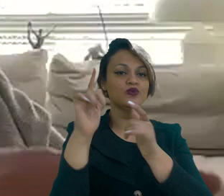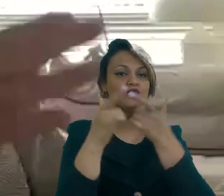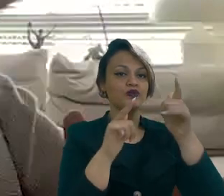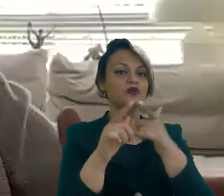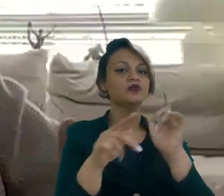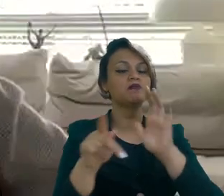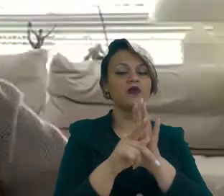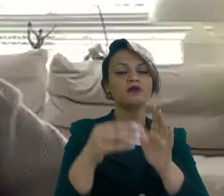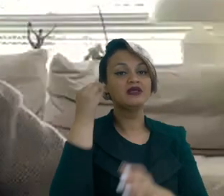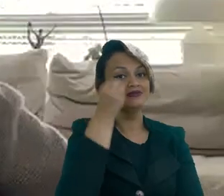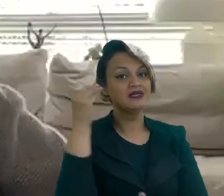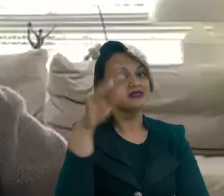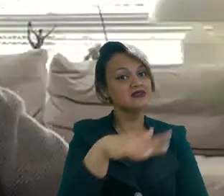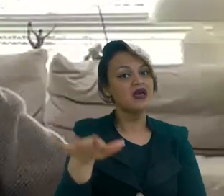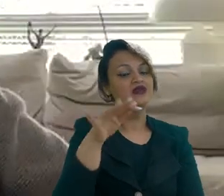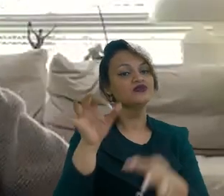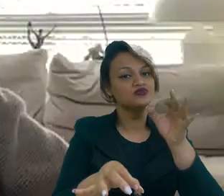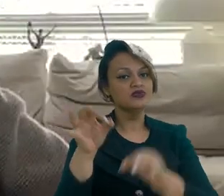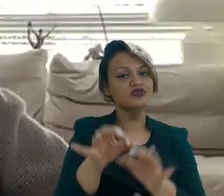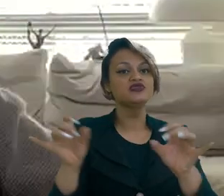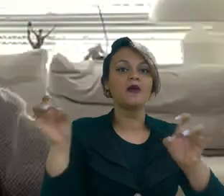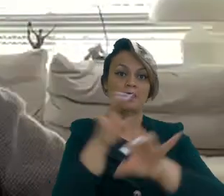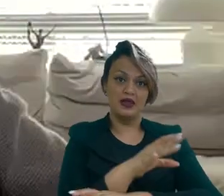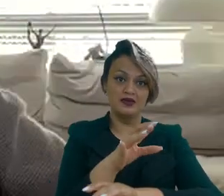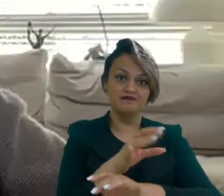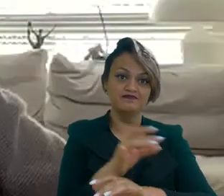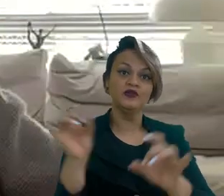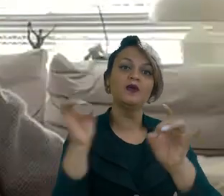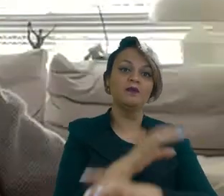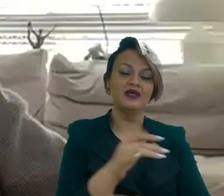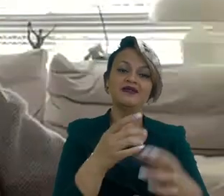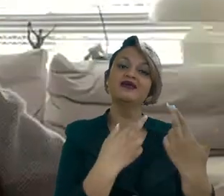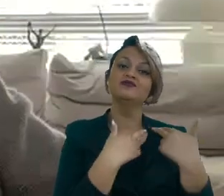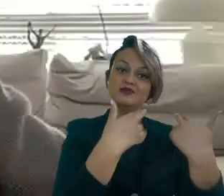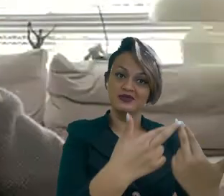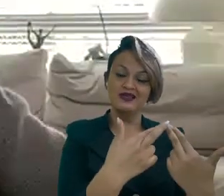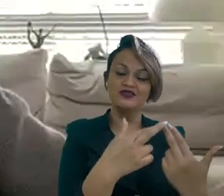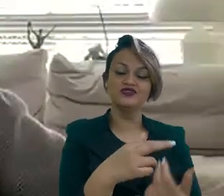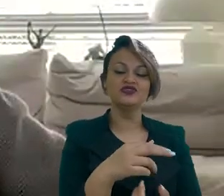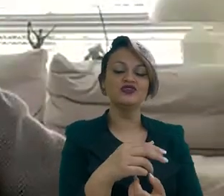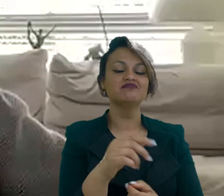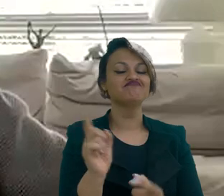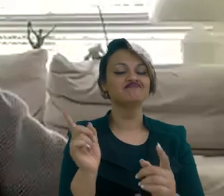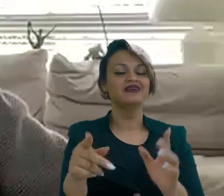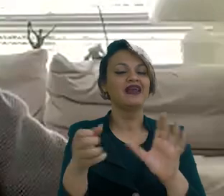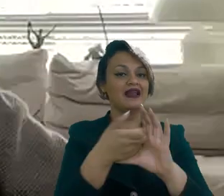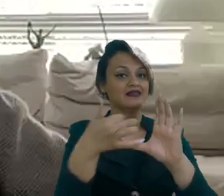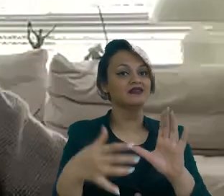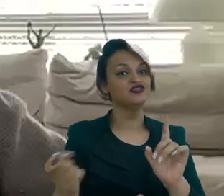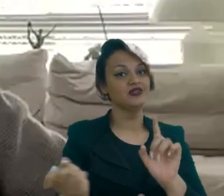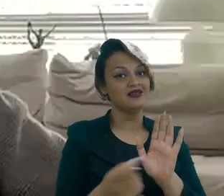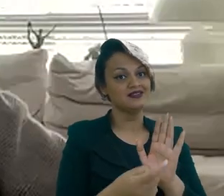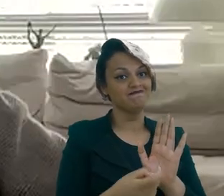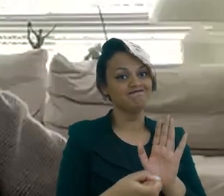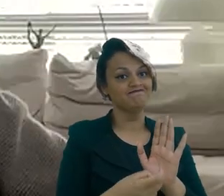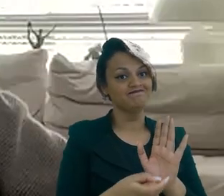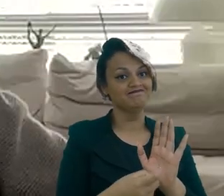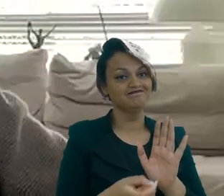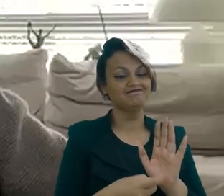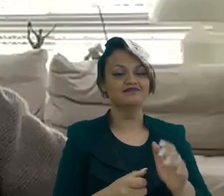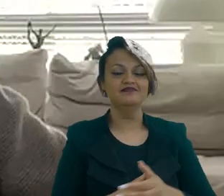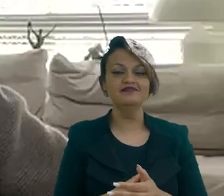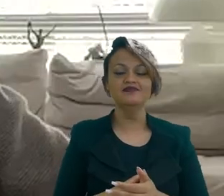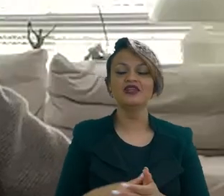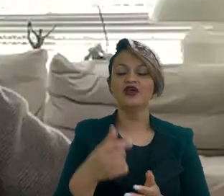como na Constância da nossa experiência jurídica completa responsabilidade objetiva também